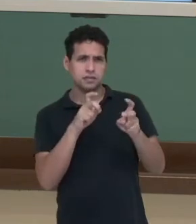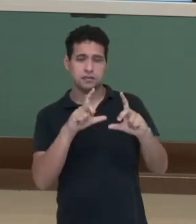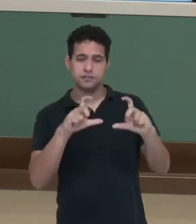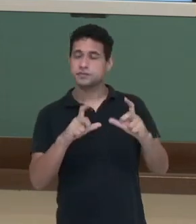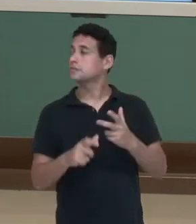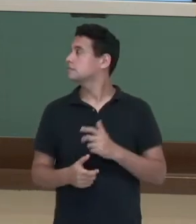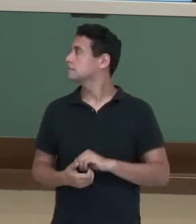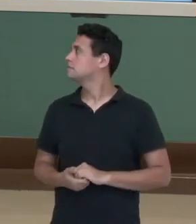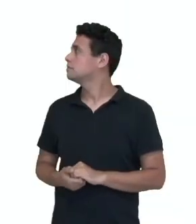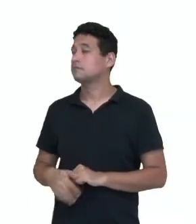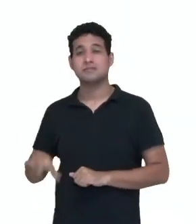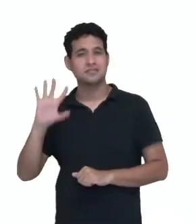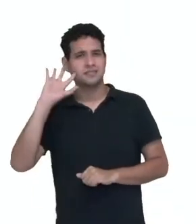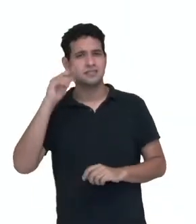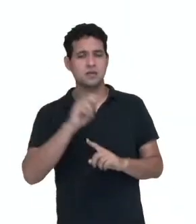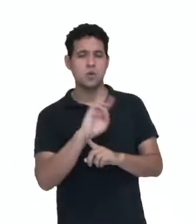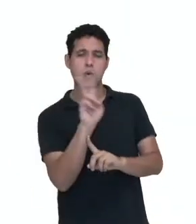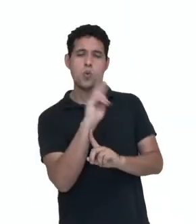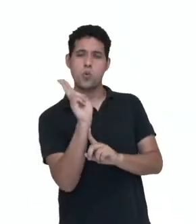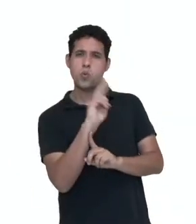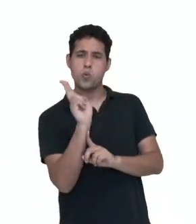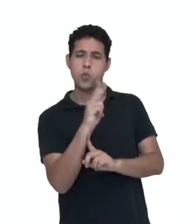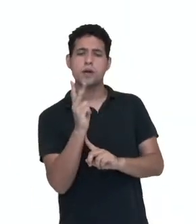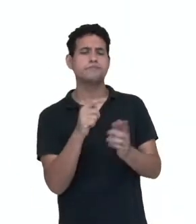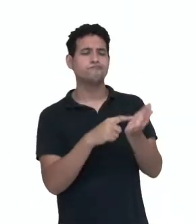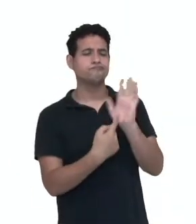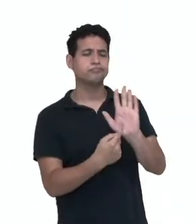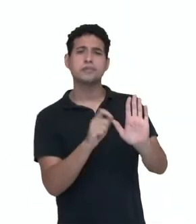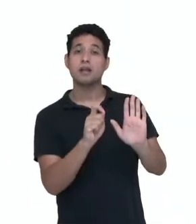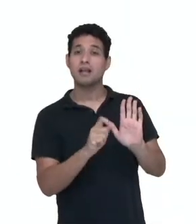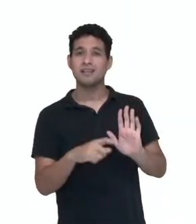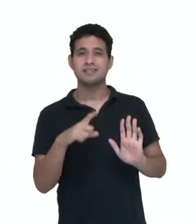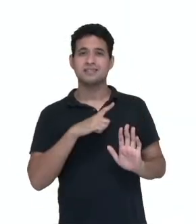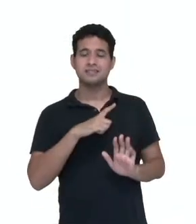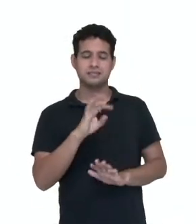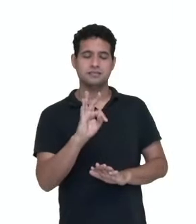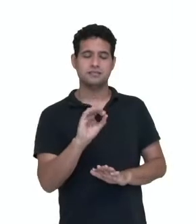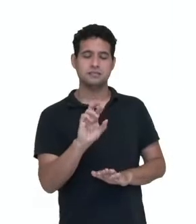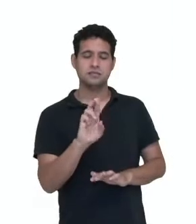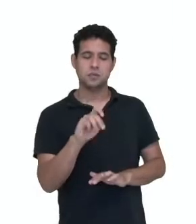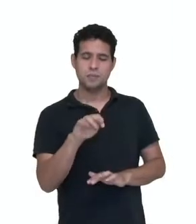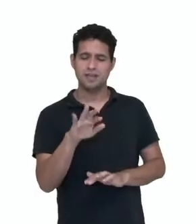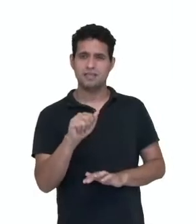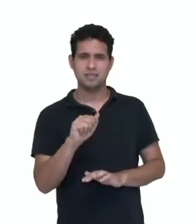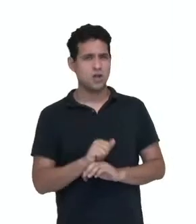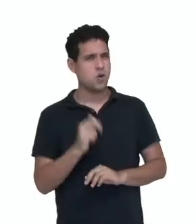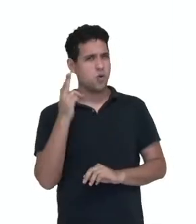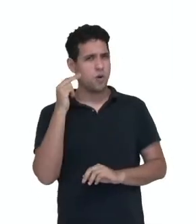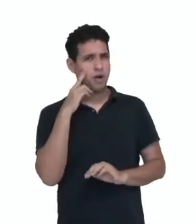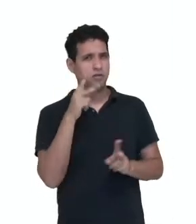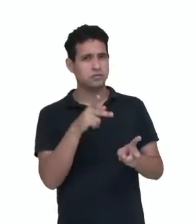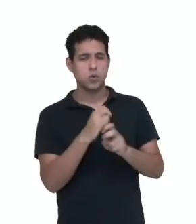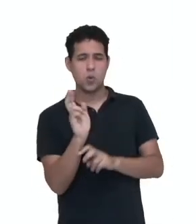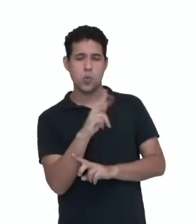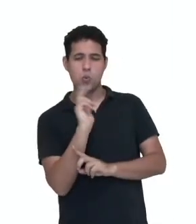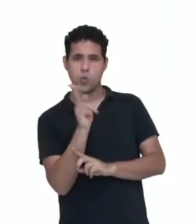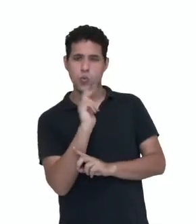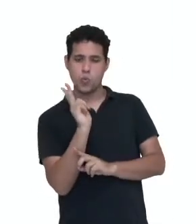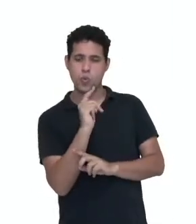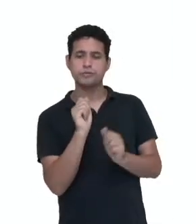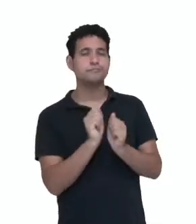la ocurrencia de un tifón no necesariamente indica que hay una tormenta, aunque es común que los tifones vayan acompañados de